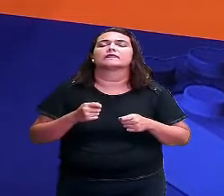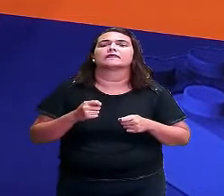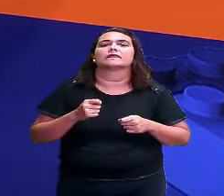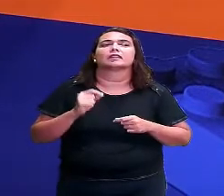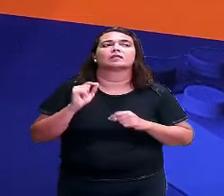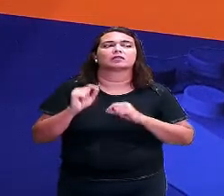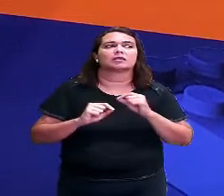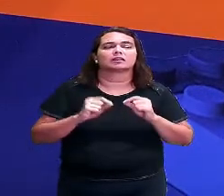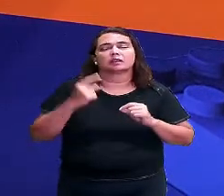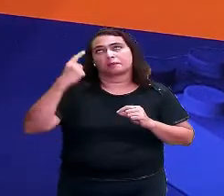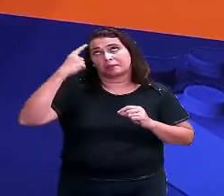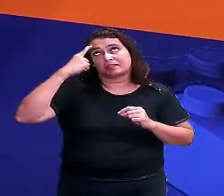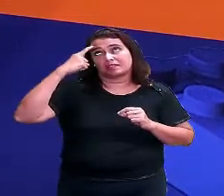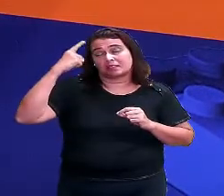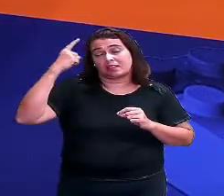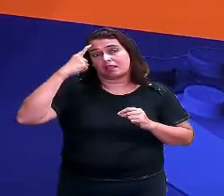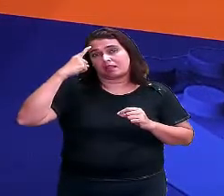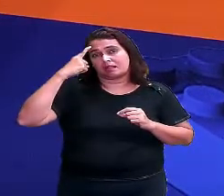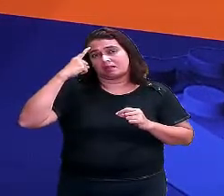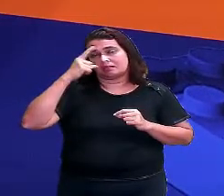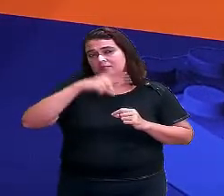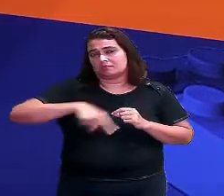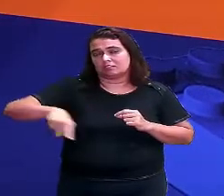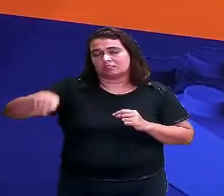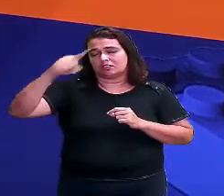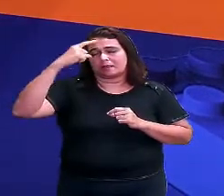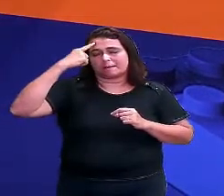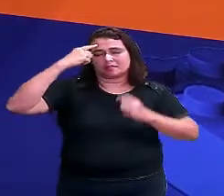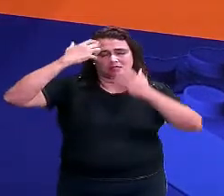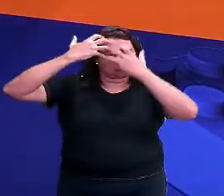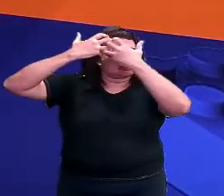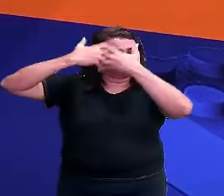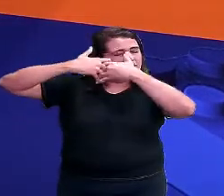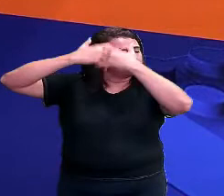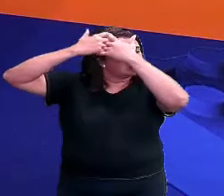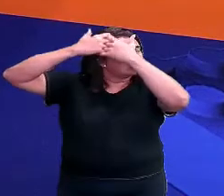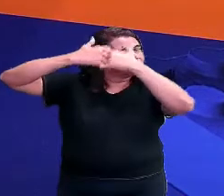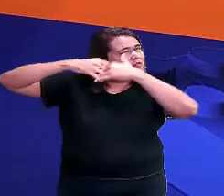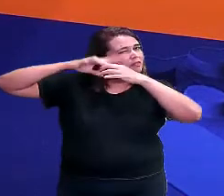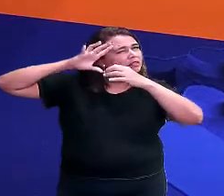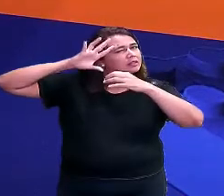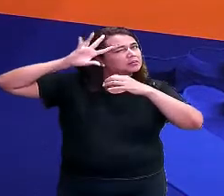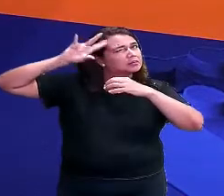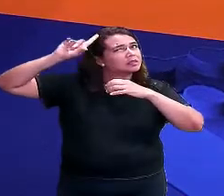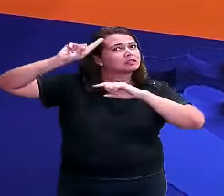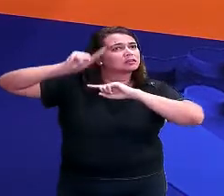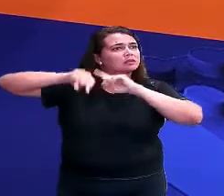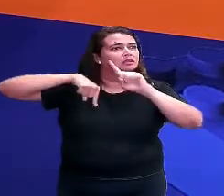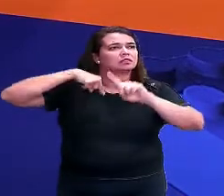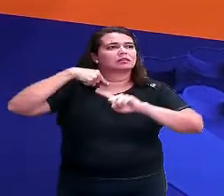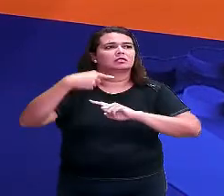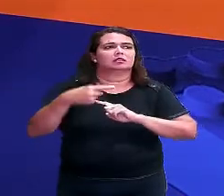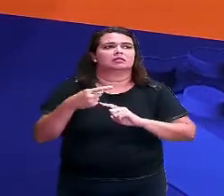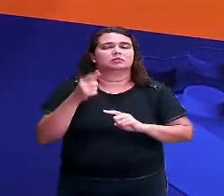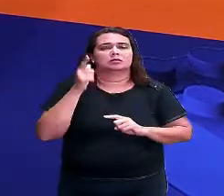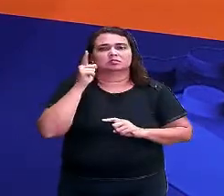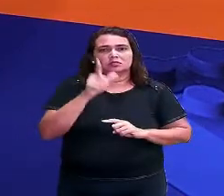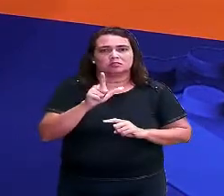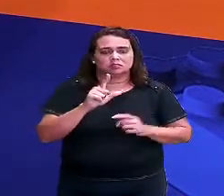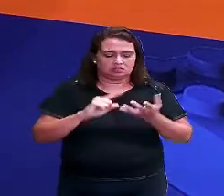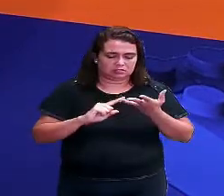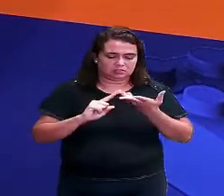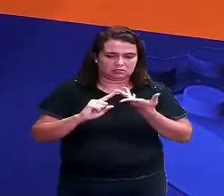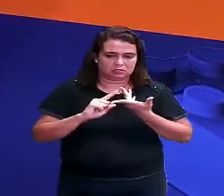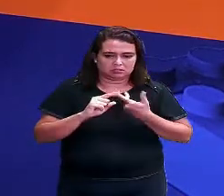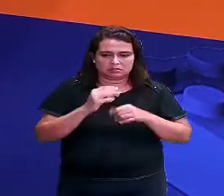uma questão de pensar, de imaginar, para depois a gente calcular,